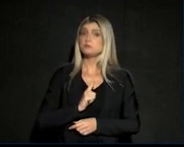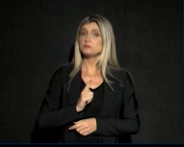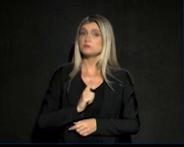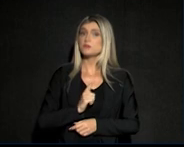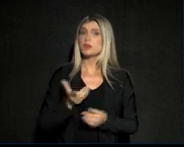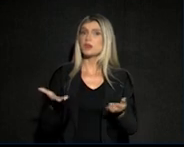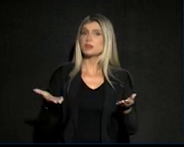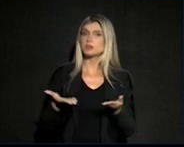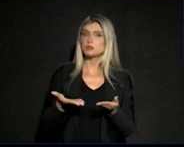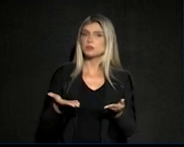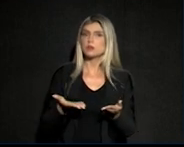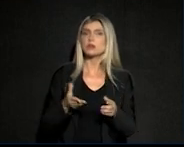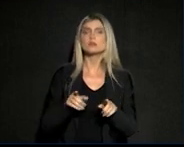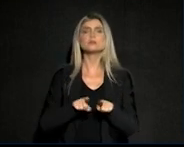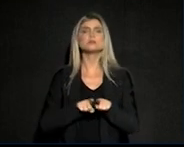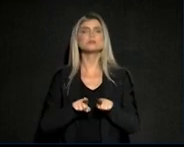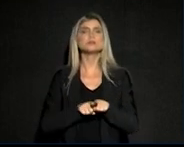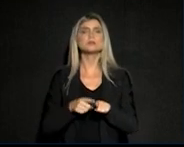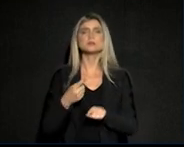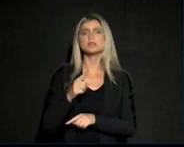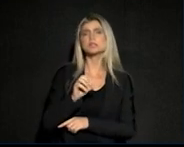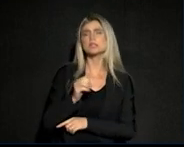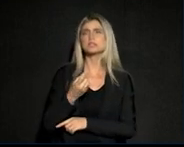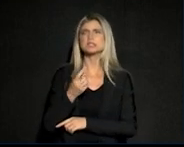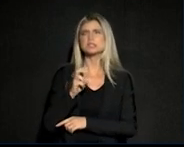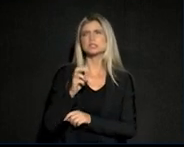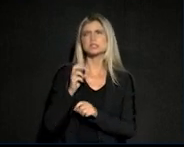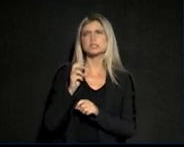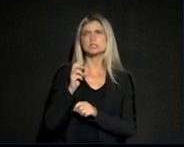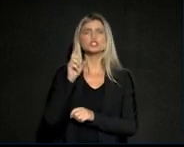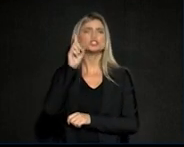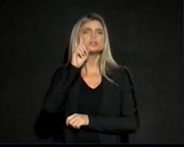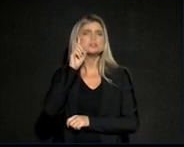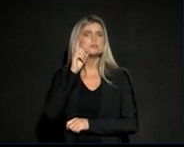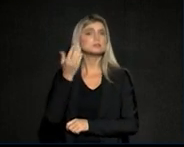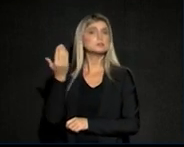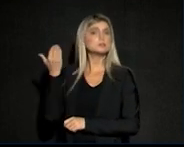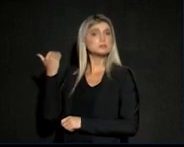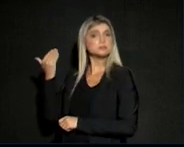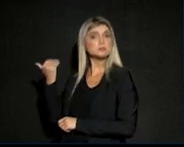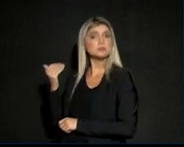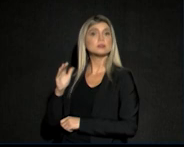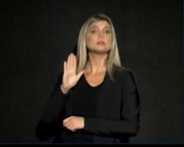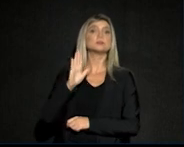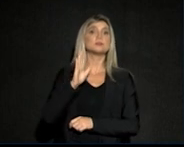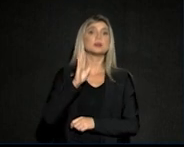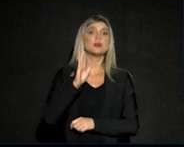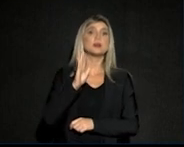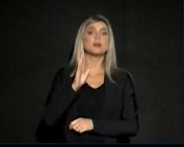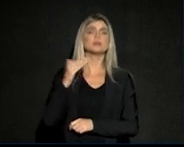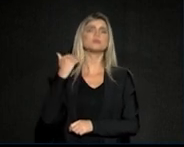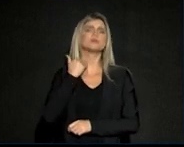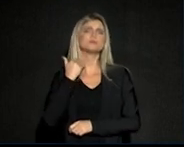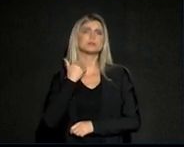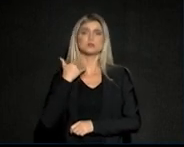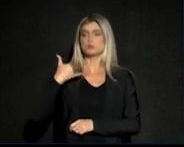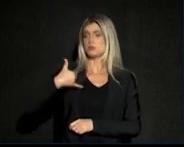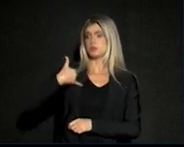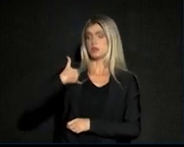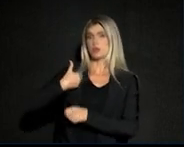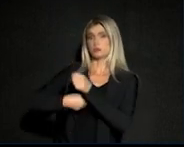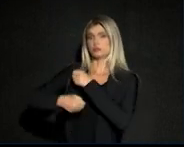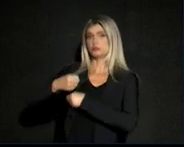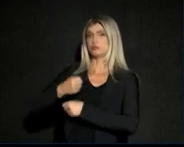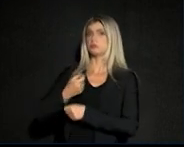e tem o BNDS de 10 15 anos atrás mas o banco tem 70 anos e quando eu olho para frente eu vejo esse movimento apenas com eu não